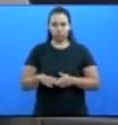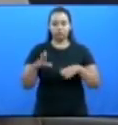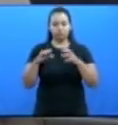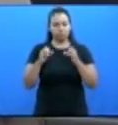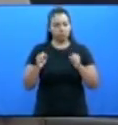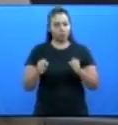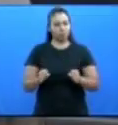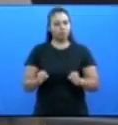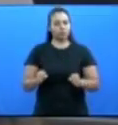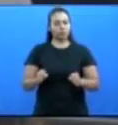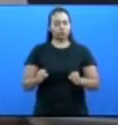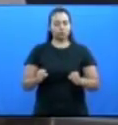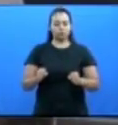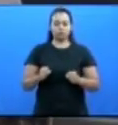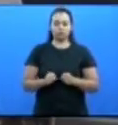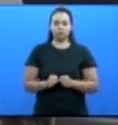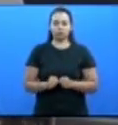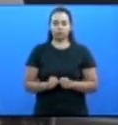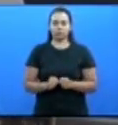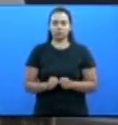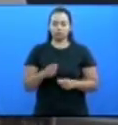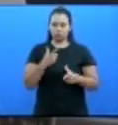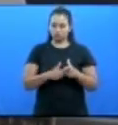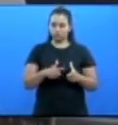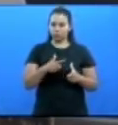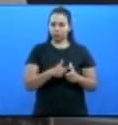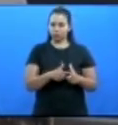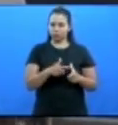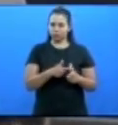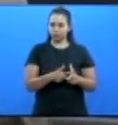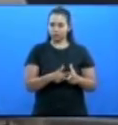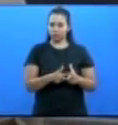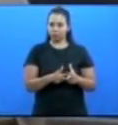com aquela população, ver os seus problemas